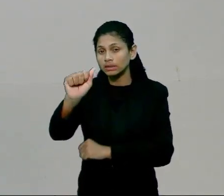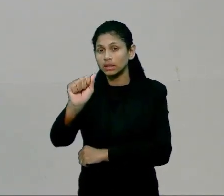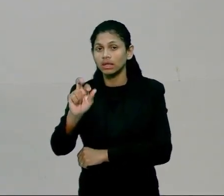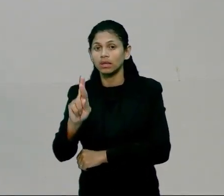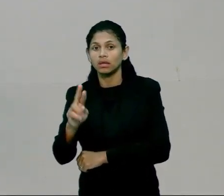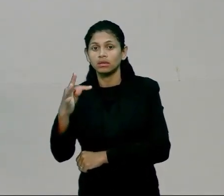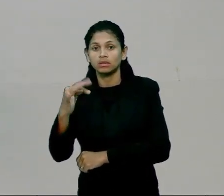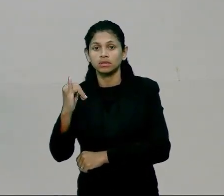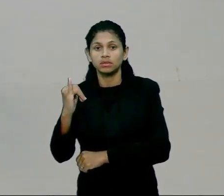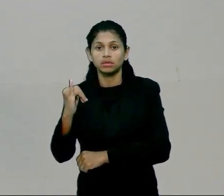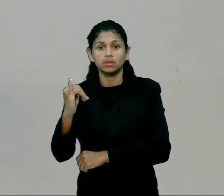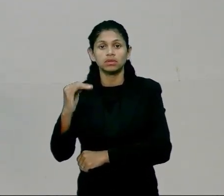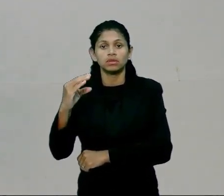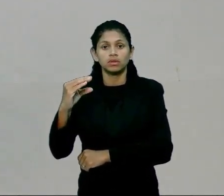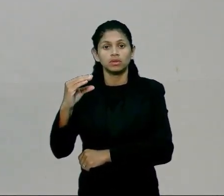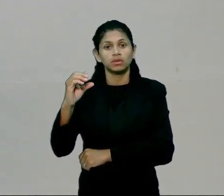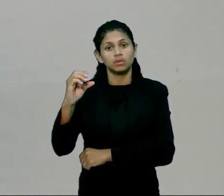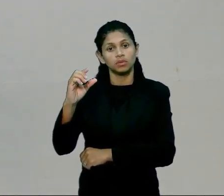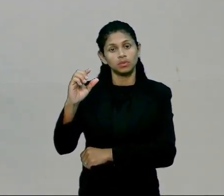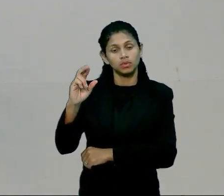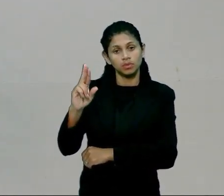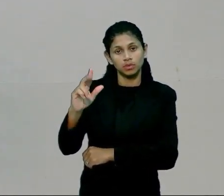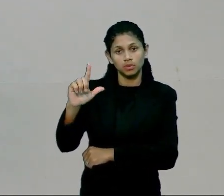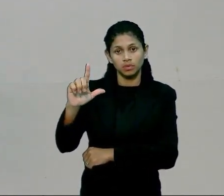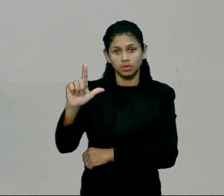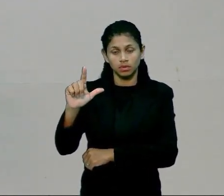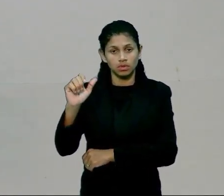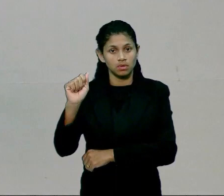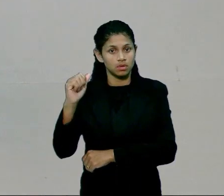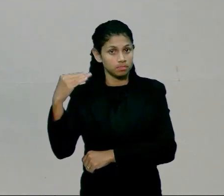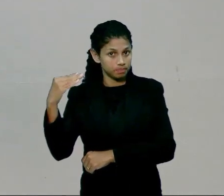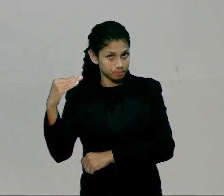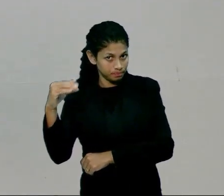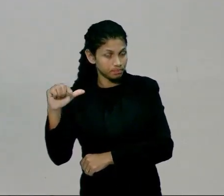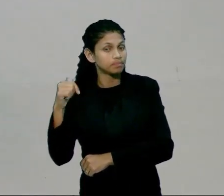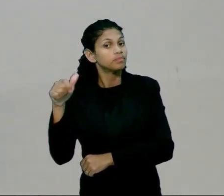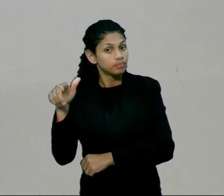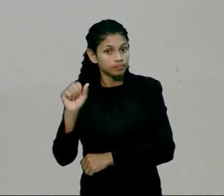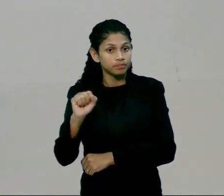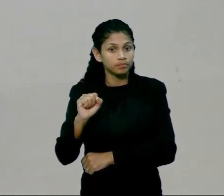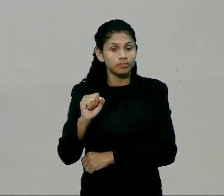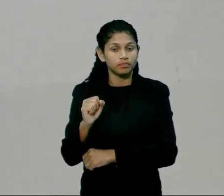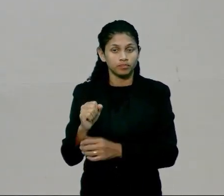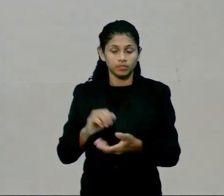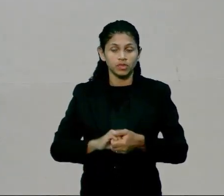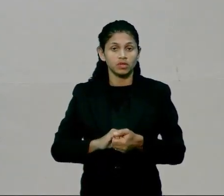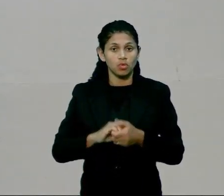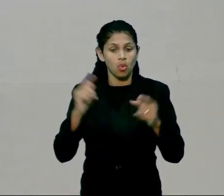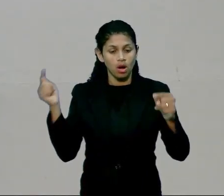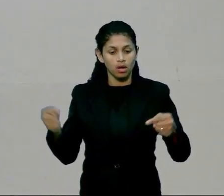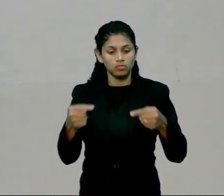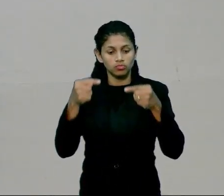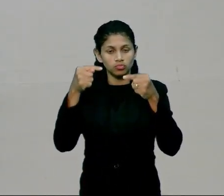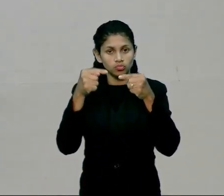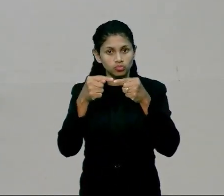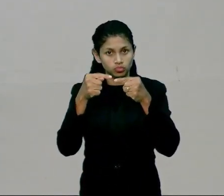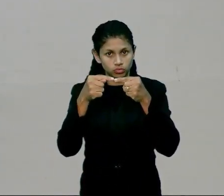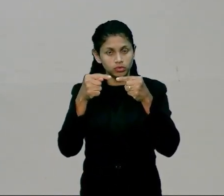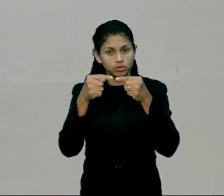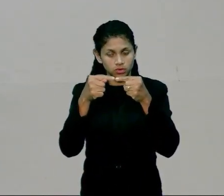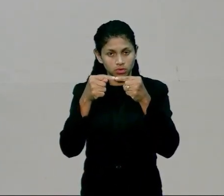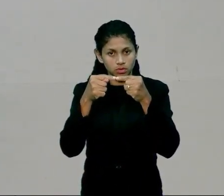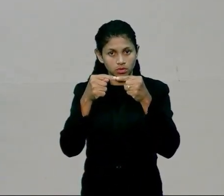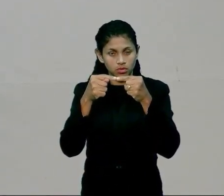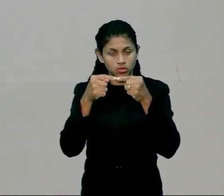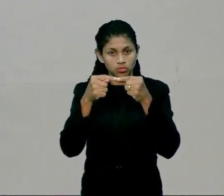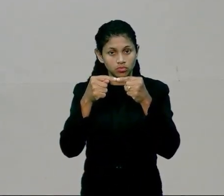Articulação são a união, a junção de dois ossos, a aproximação de dois ossos. Aqui eu tenho a aproximação de alguns ossos,